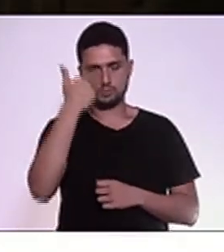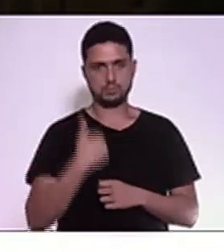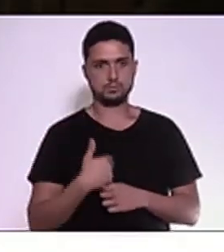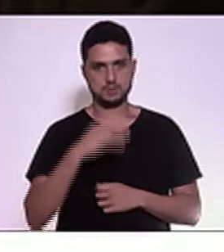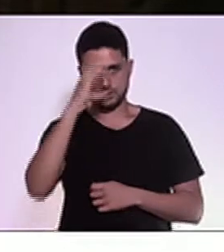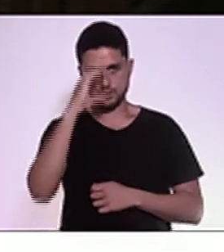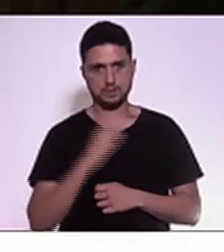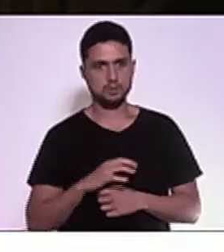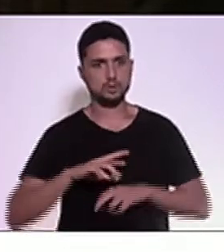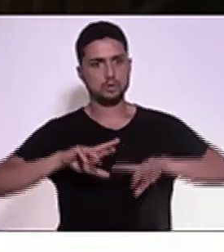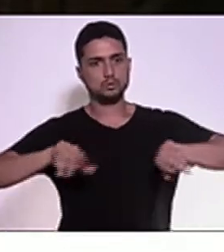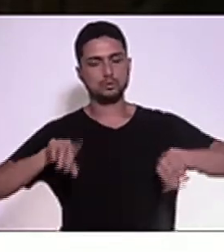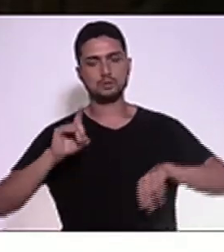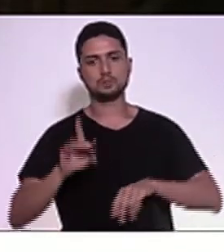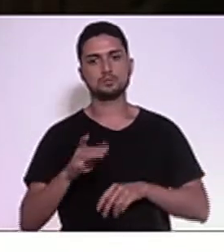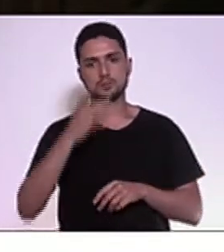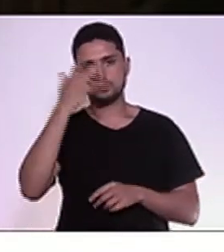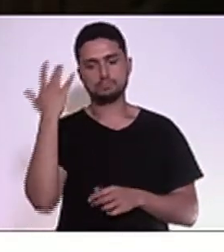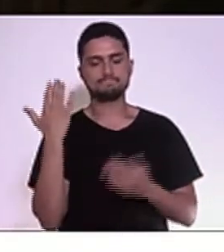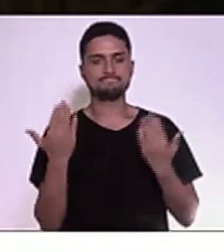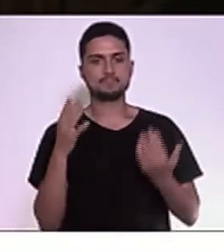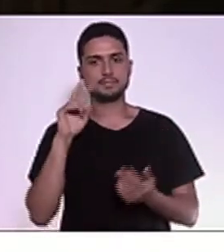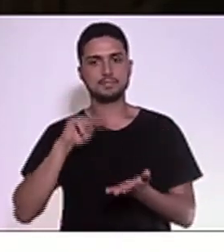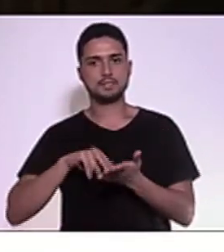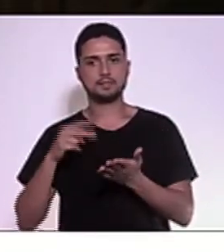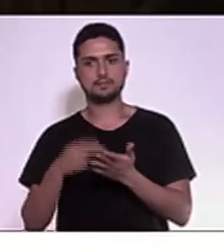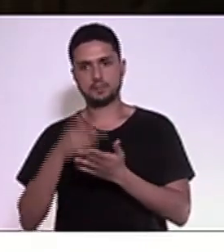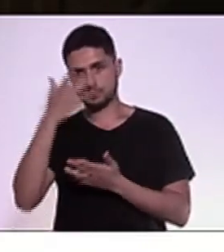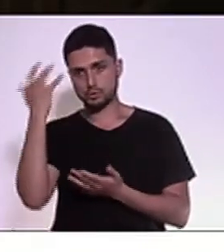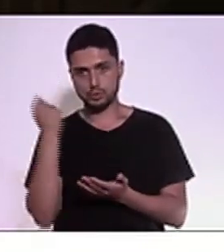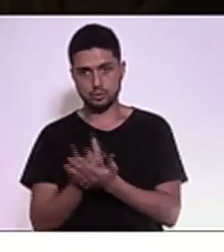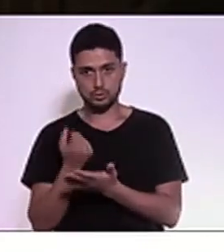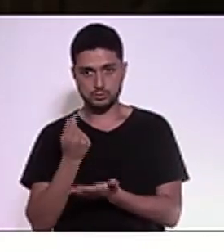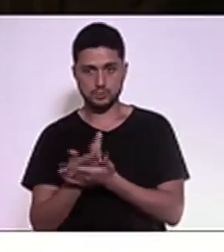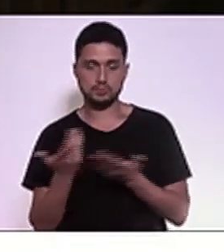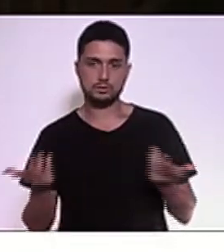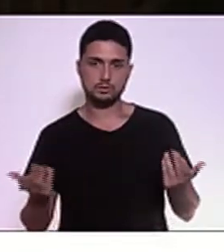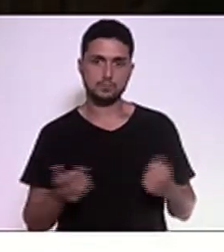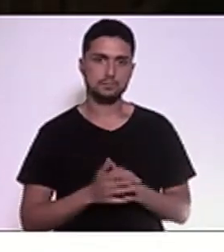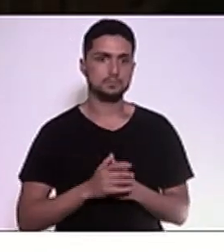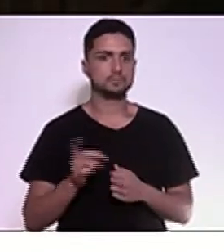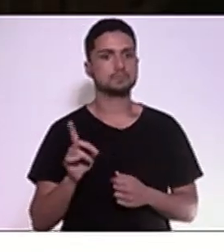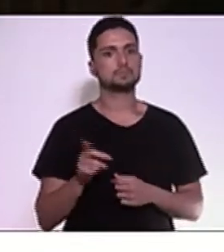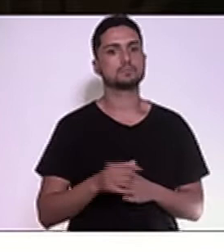não é apenas ser o sinônimo de ser consumidor, evidentemente